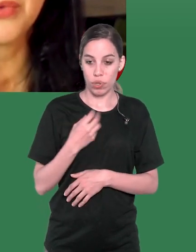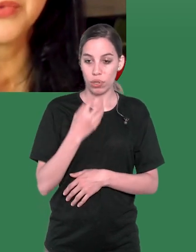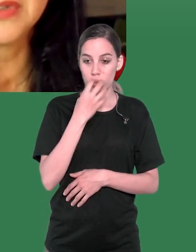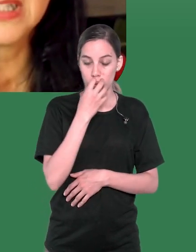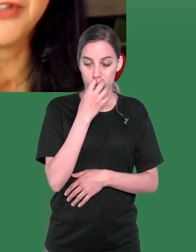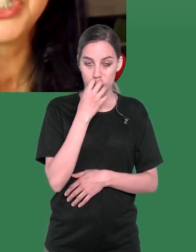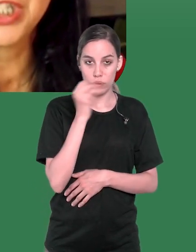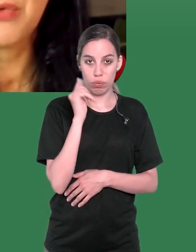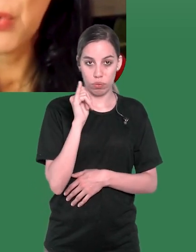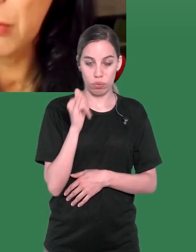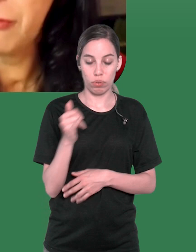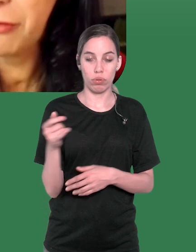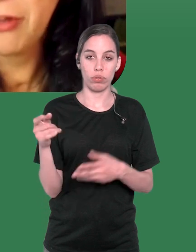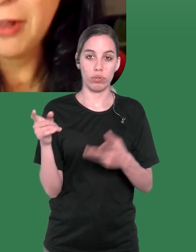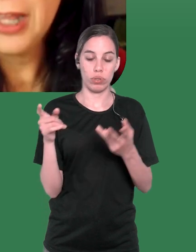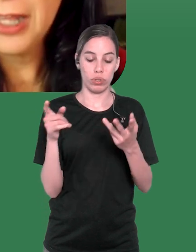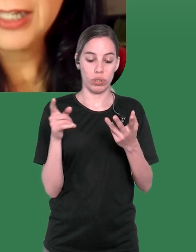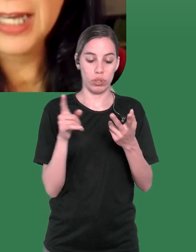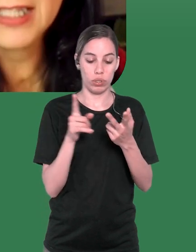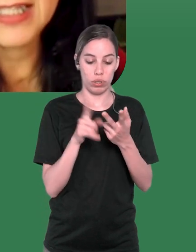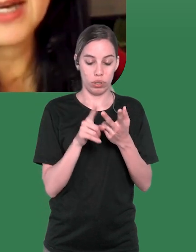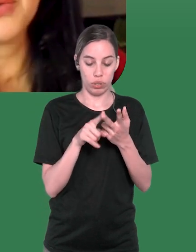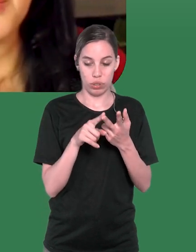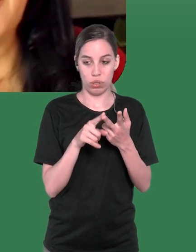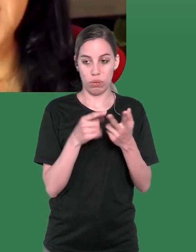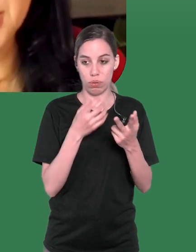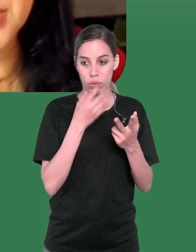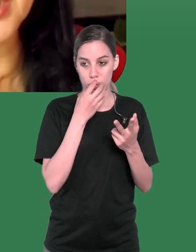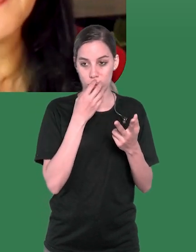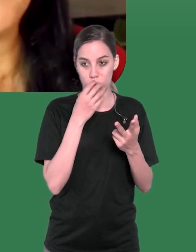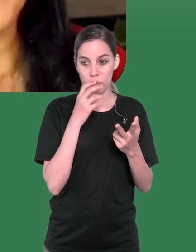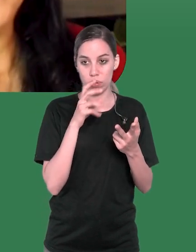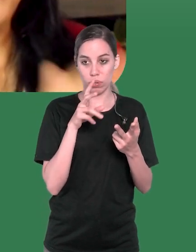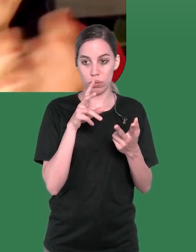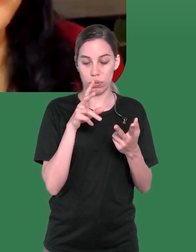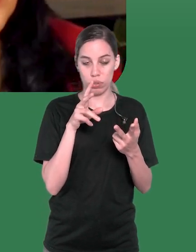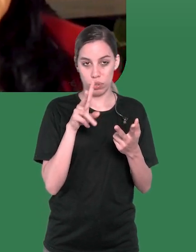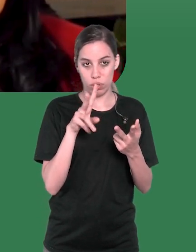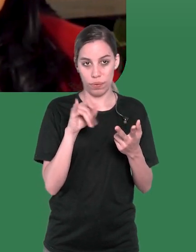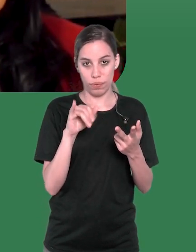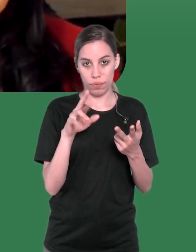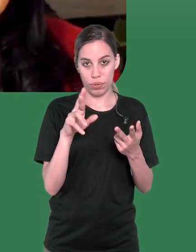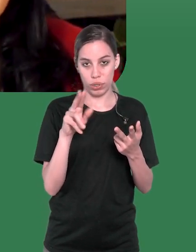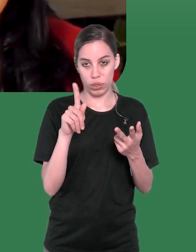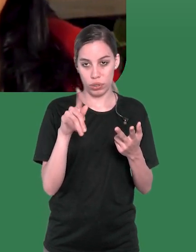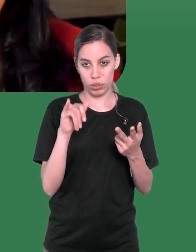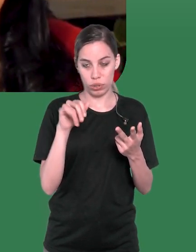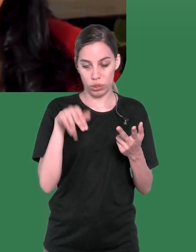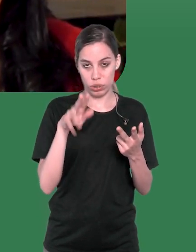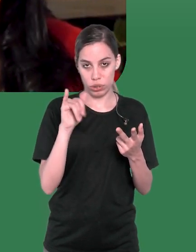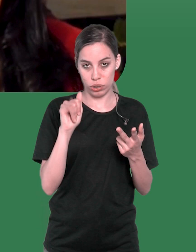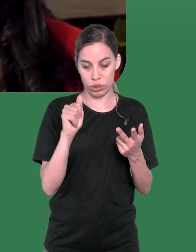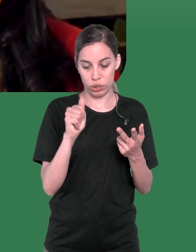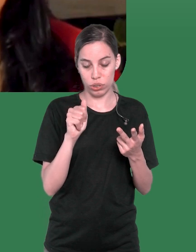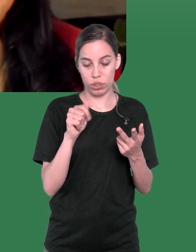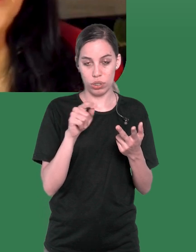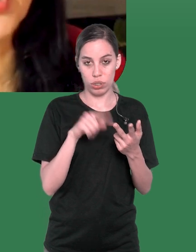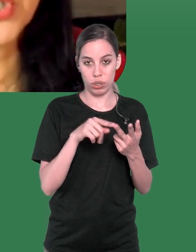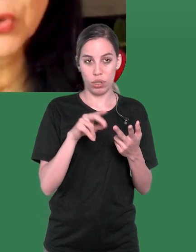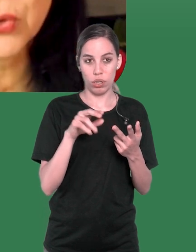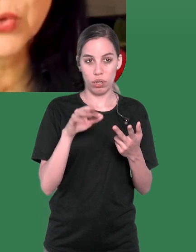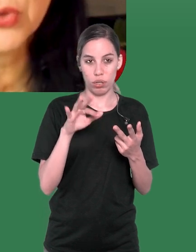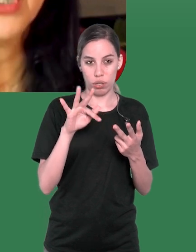o cão da Virginia Woolf, né, que é o Flush, e o cão do